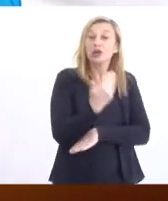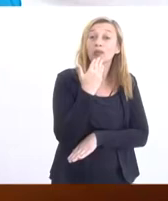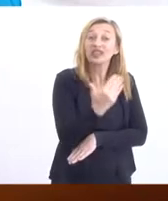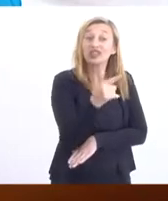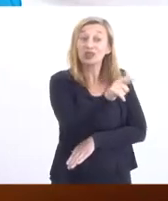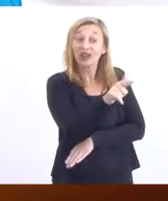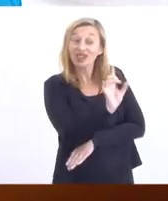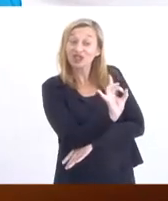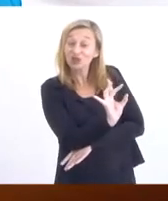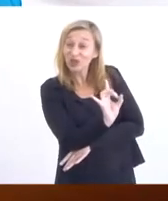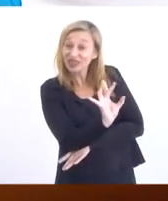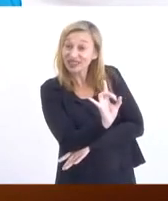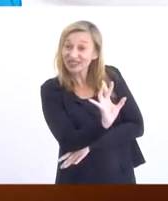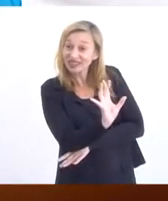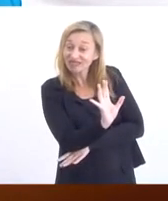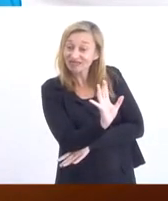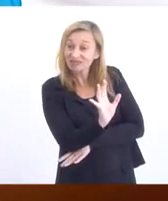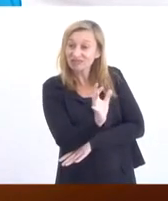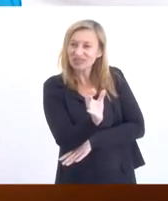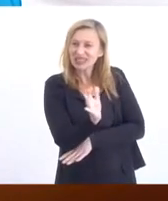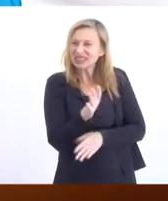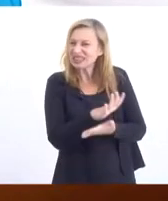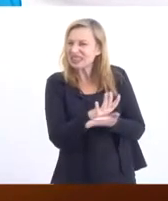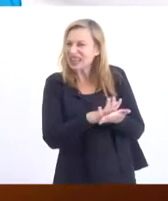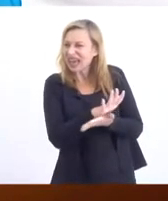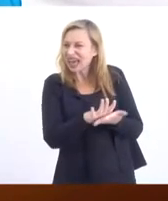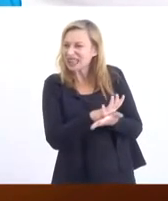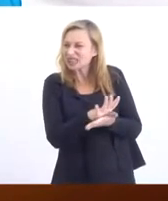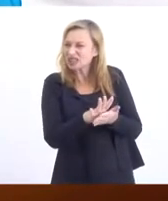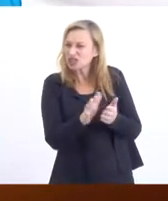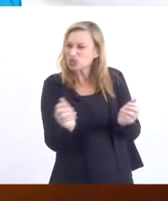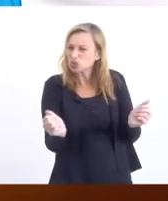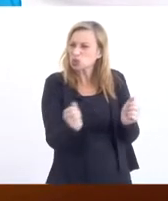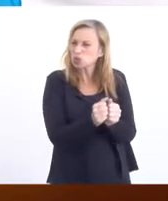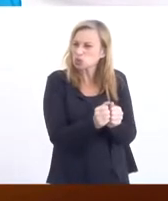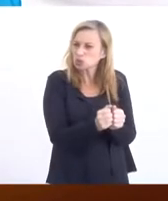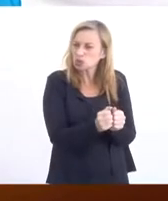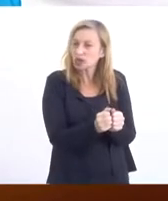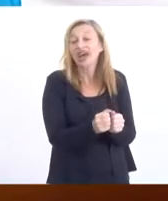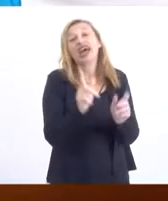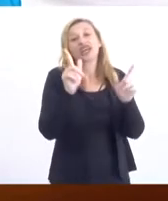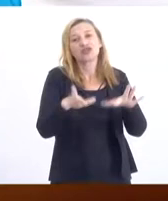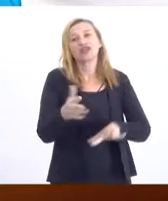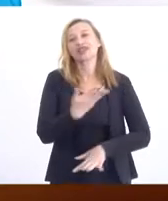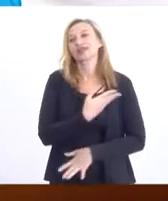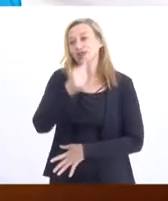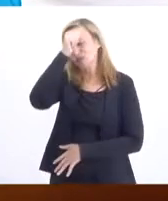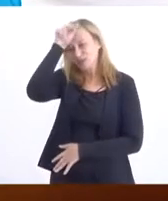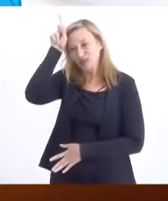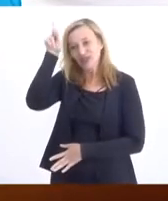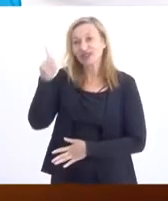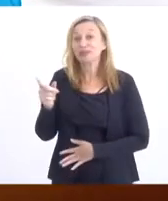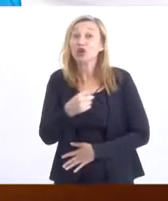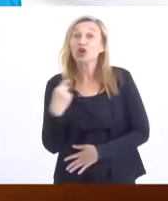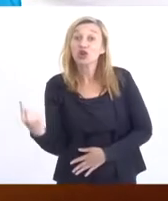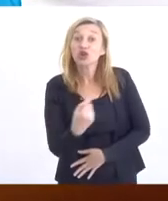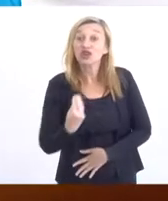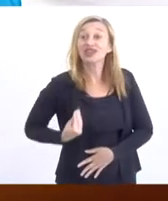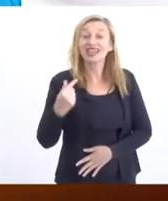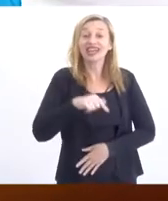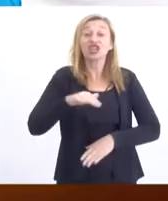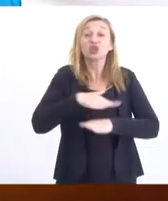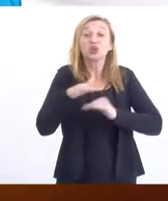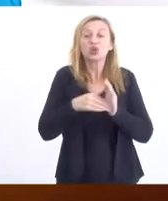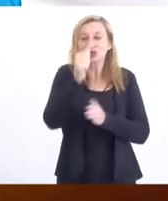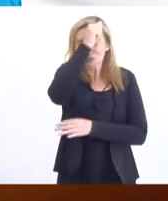sozinho, sem uma demanda, mas hoje é diferente, colegas prefeitos. Nós estamos aqui todos os